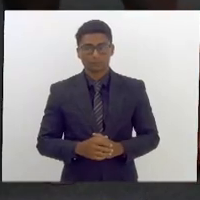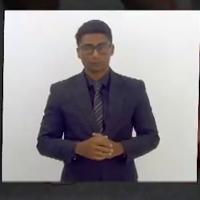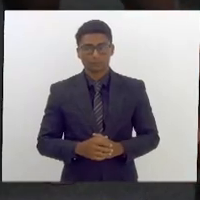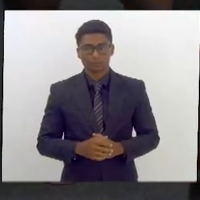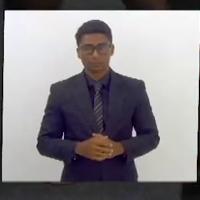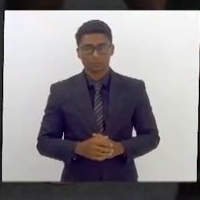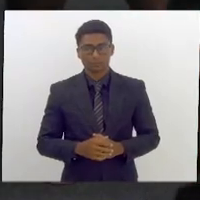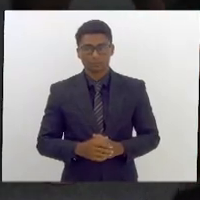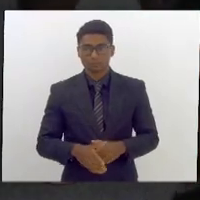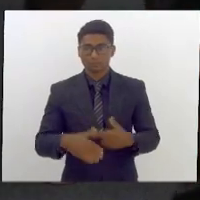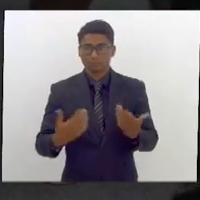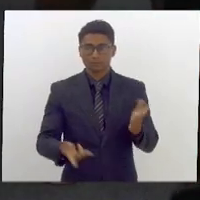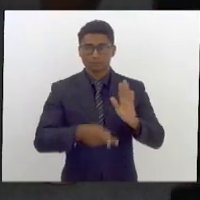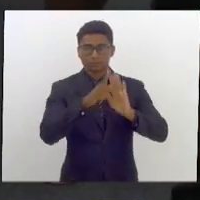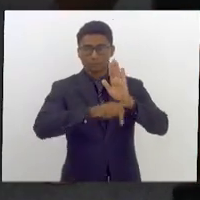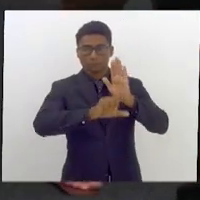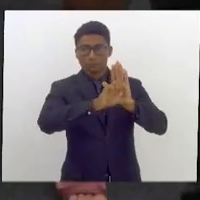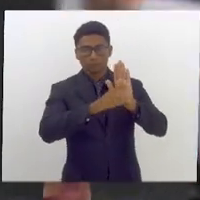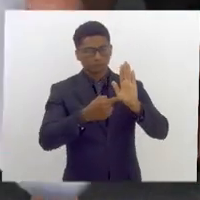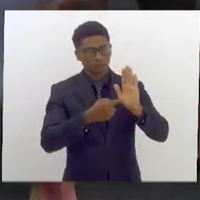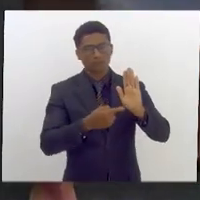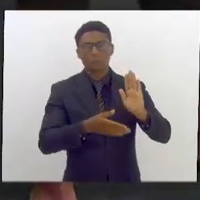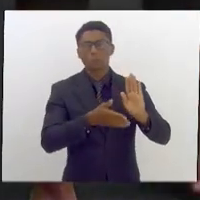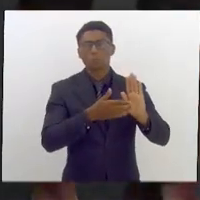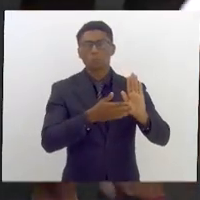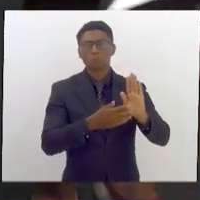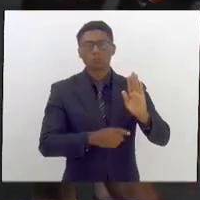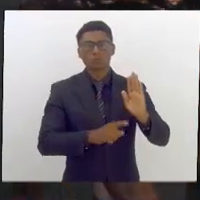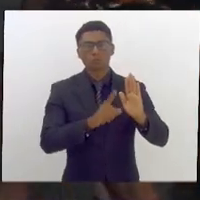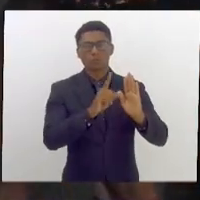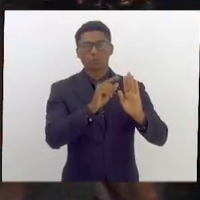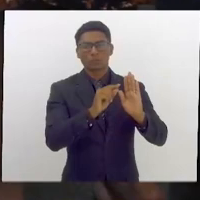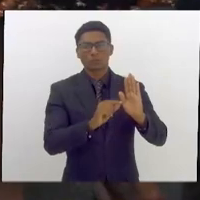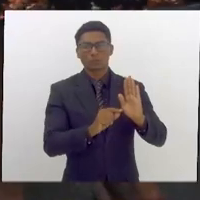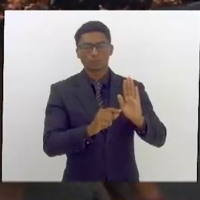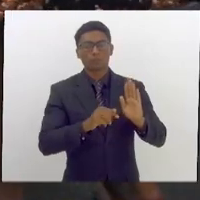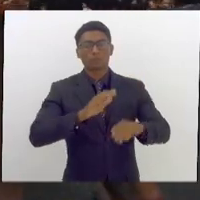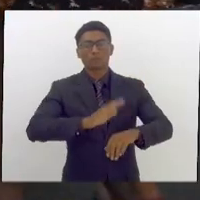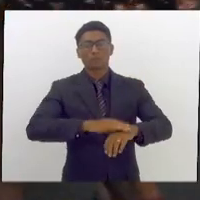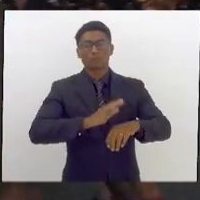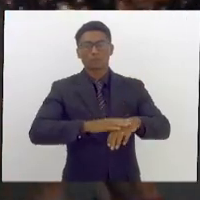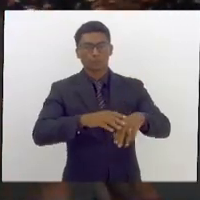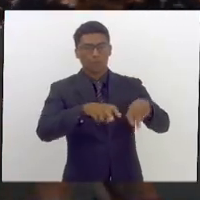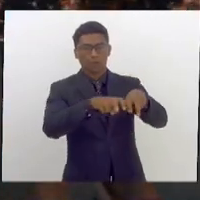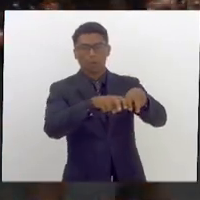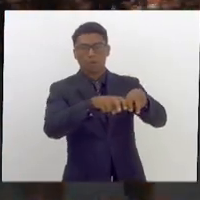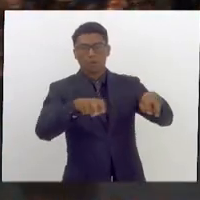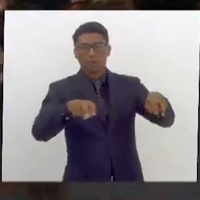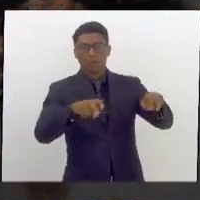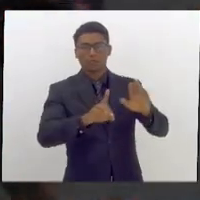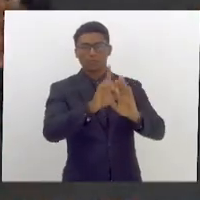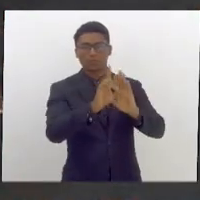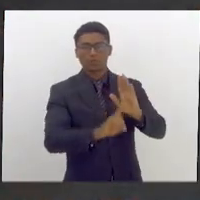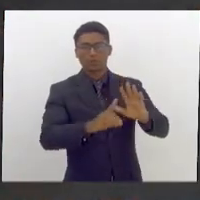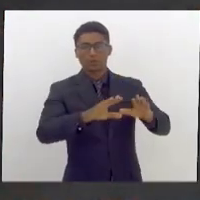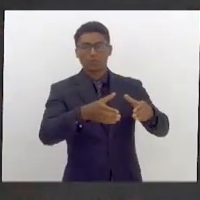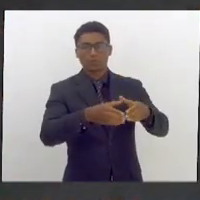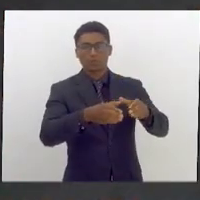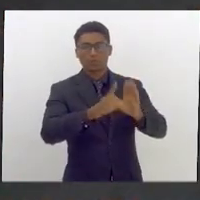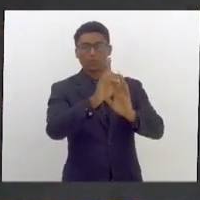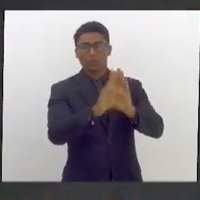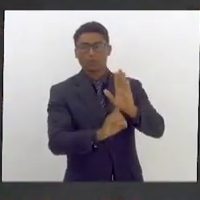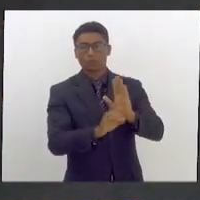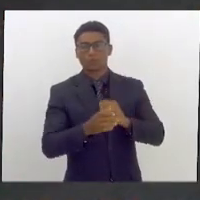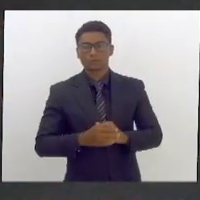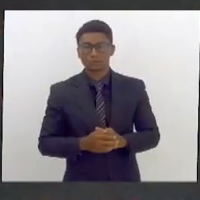o projeto de lei proposto pela mesa diretora e que o parlamento como